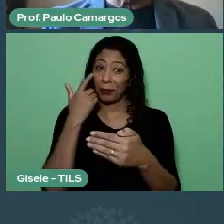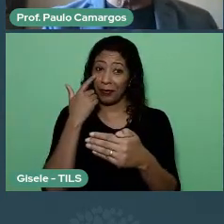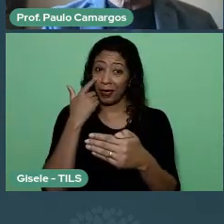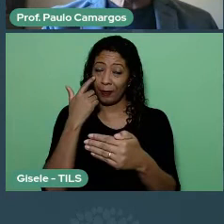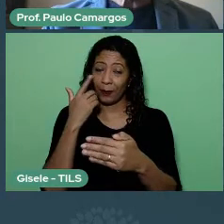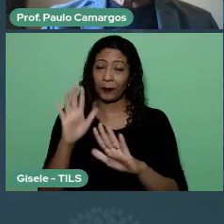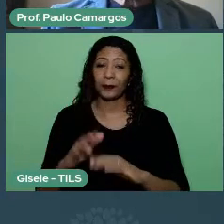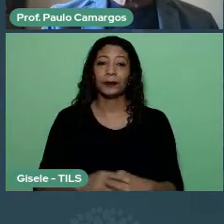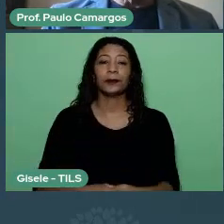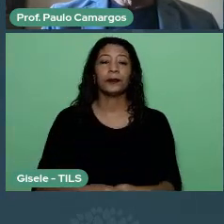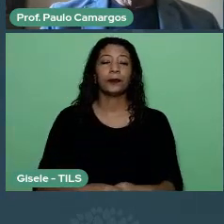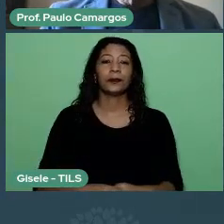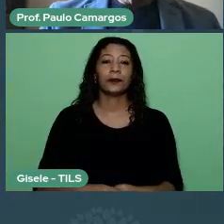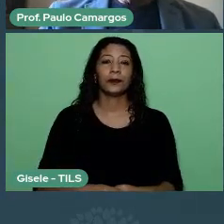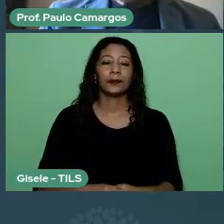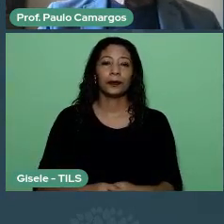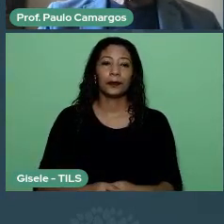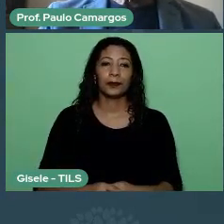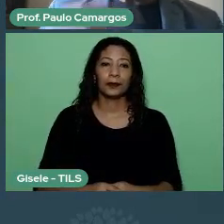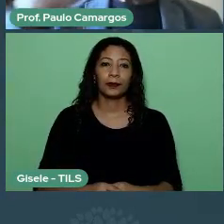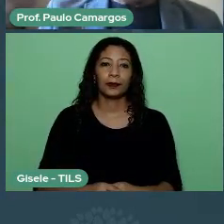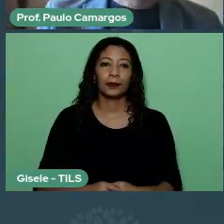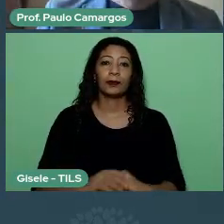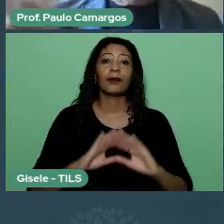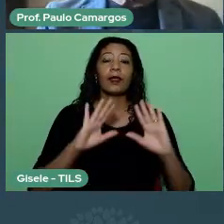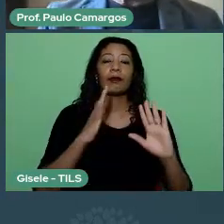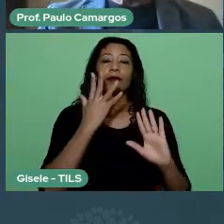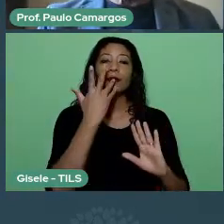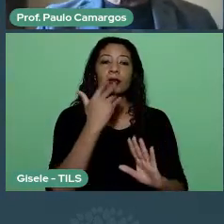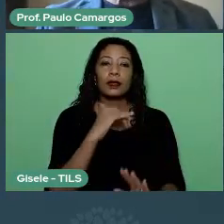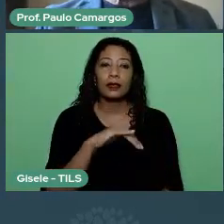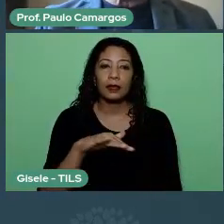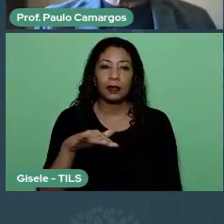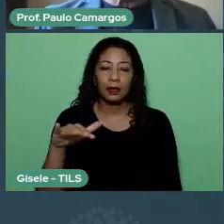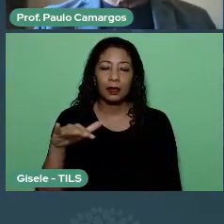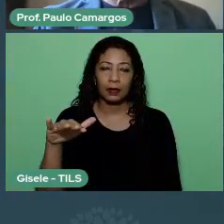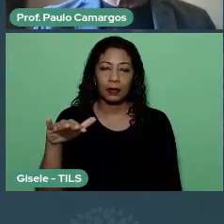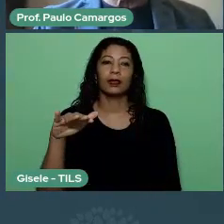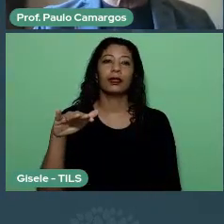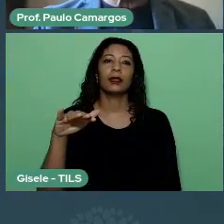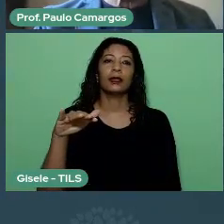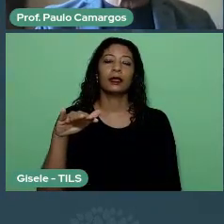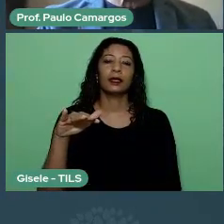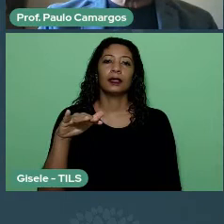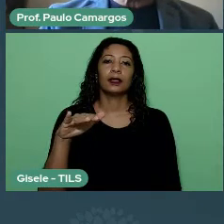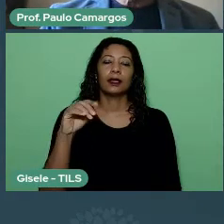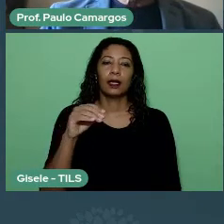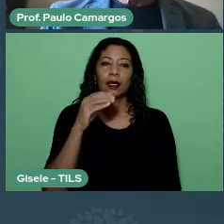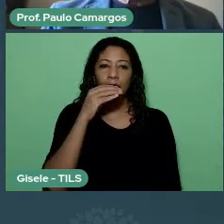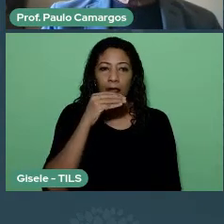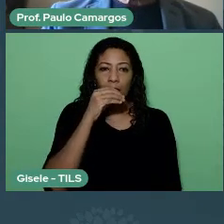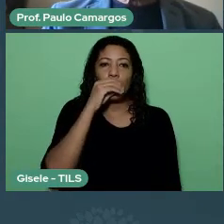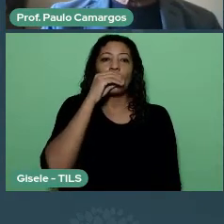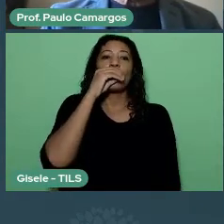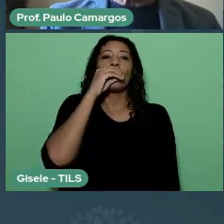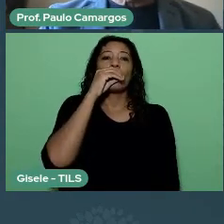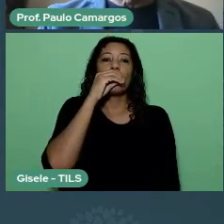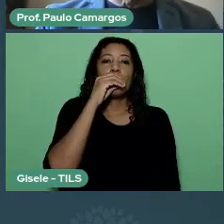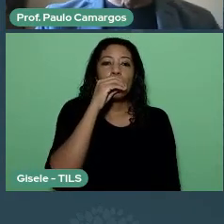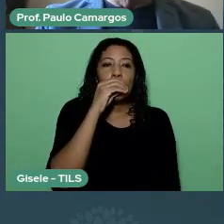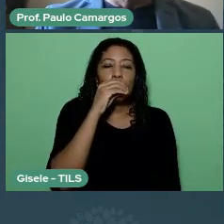do ACT. Então, nessas crianças, além, inclusive, de fazer espirometrias mensais,